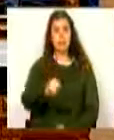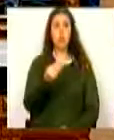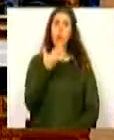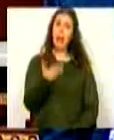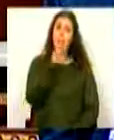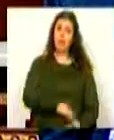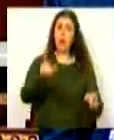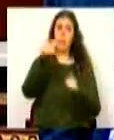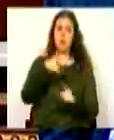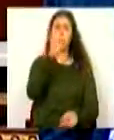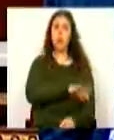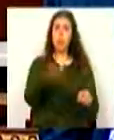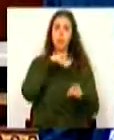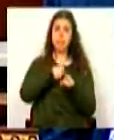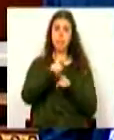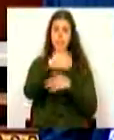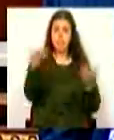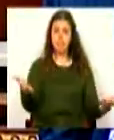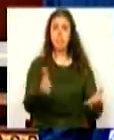Muito obrigado, Sr. Presidente, Srs. Deputados.